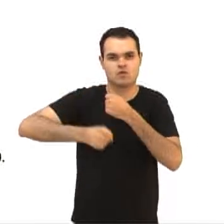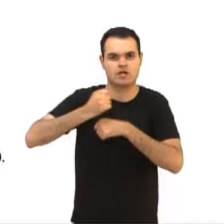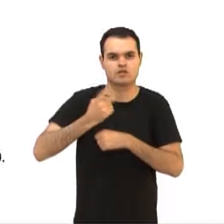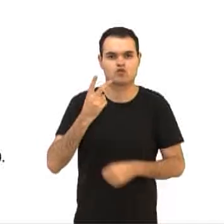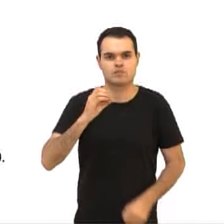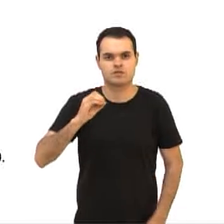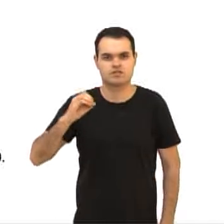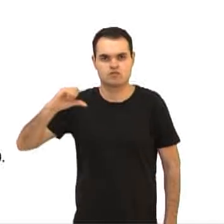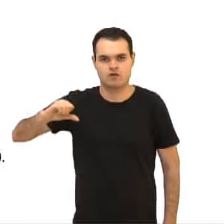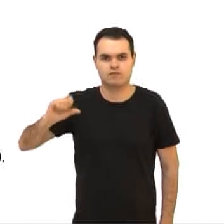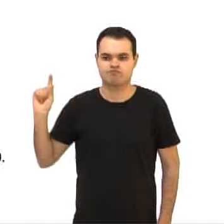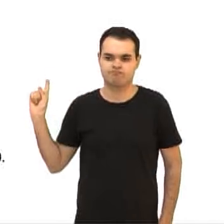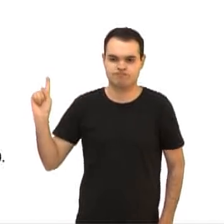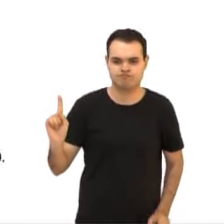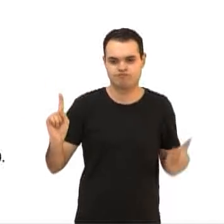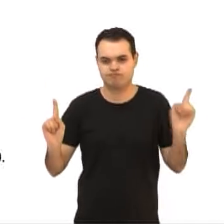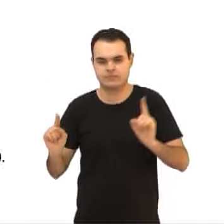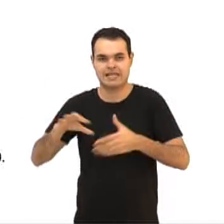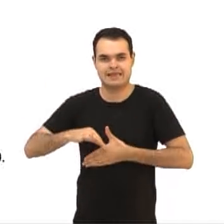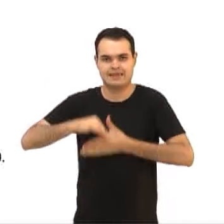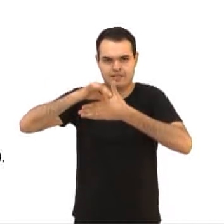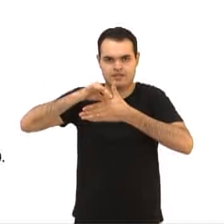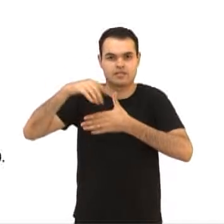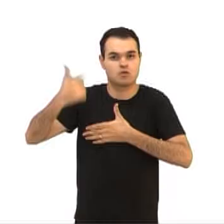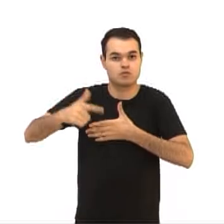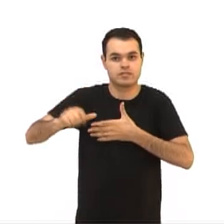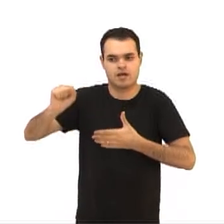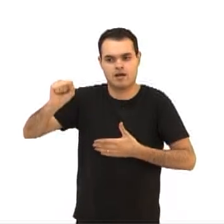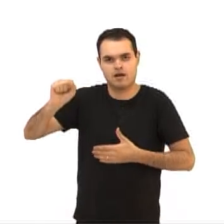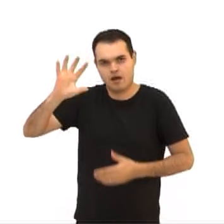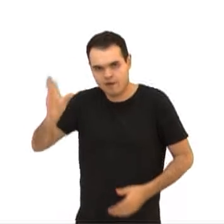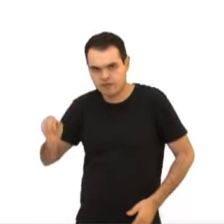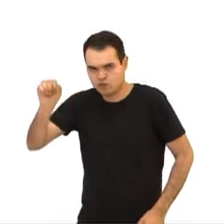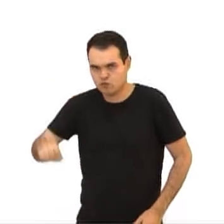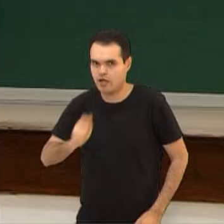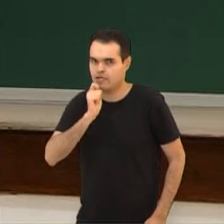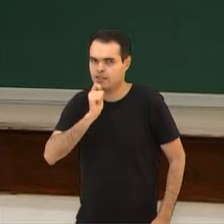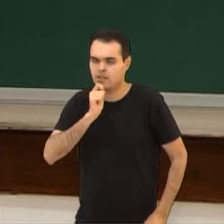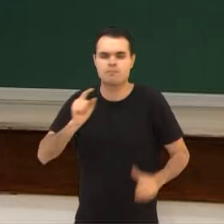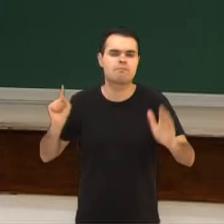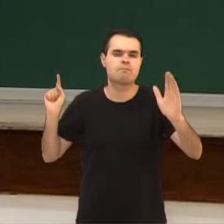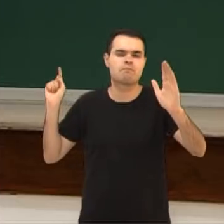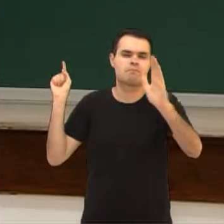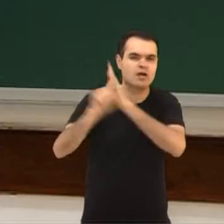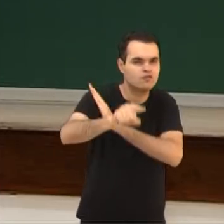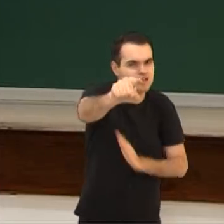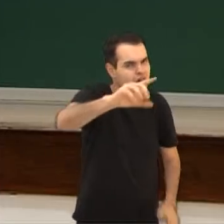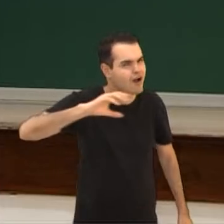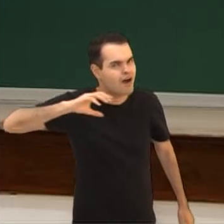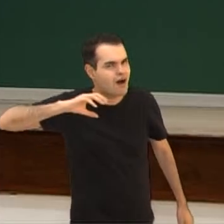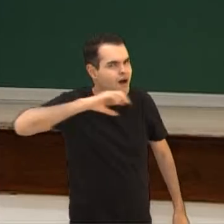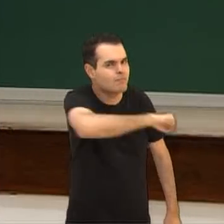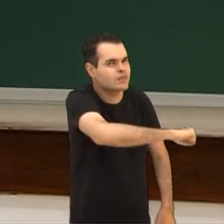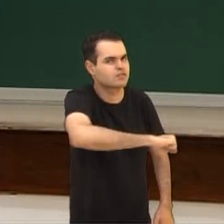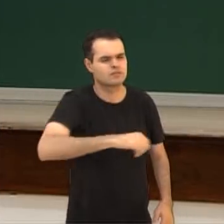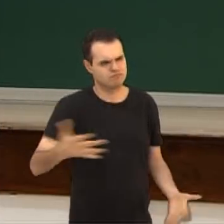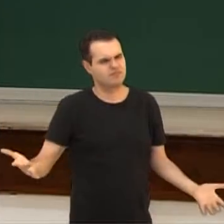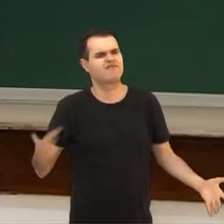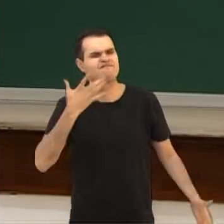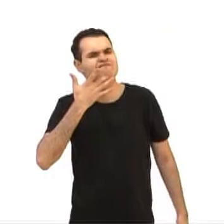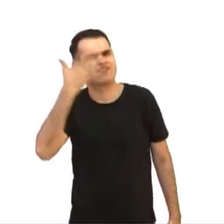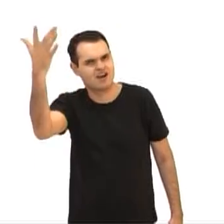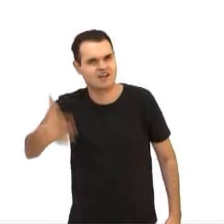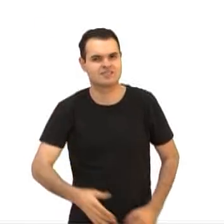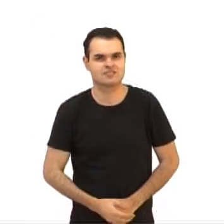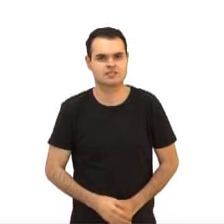os líderes dos países, quando ainda não havia África do Sul no grupo. Pergunta para você, rapidinha para responder mole, acabei de